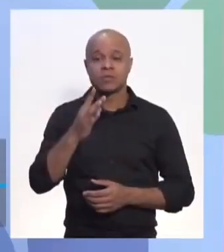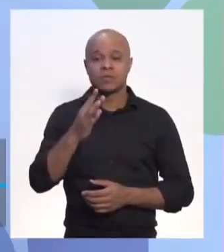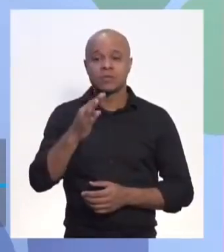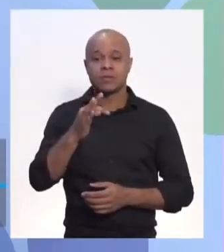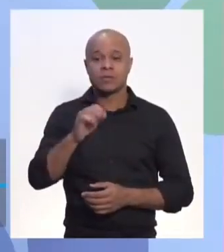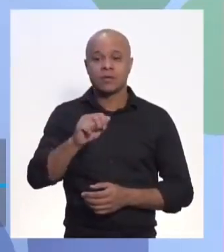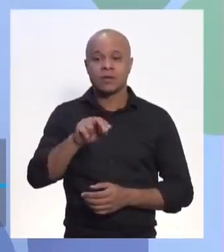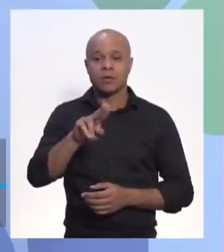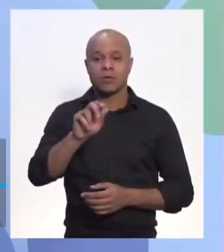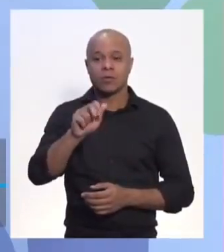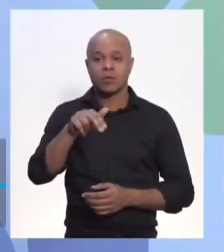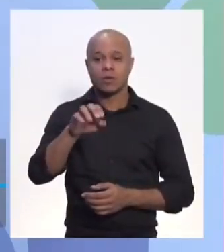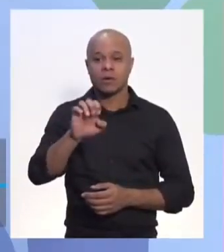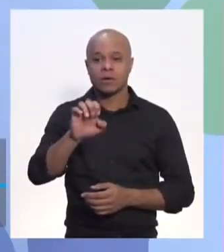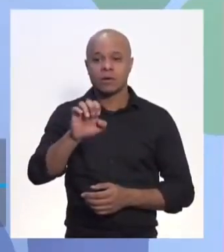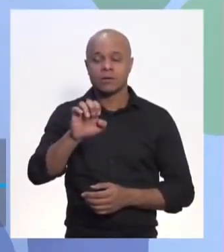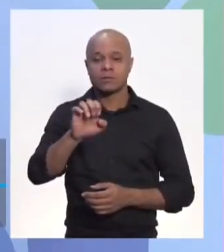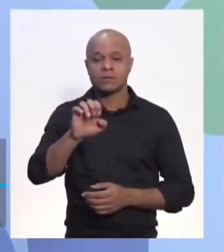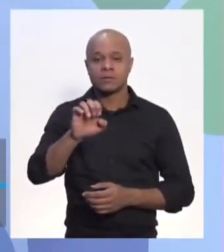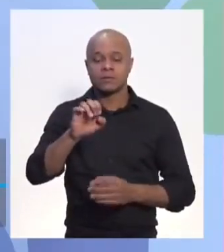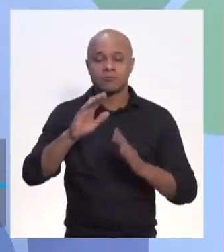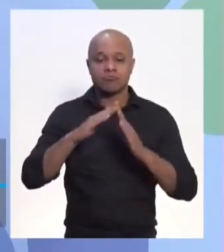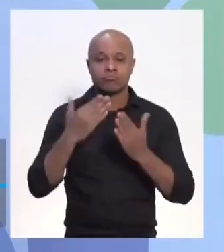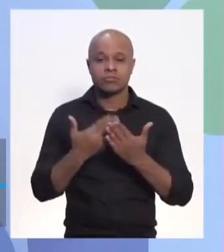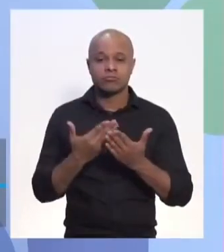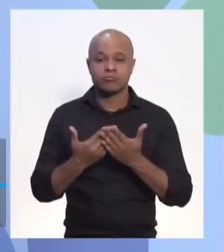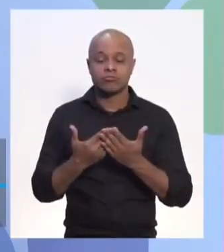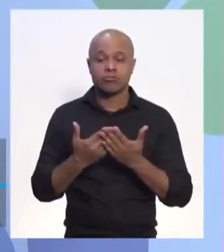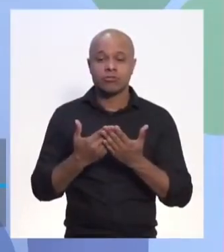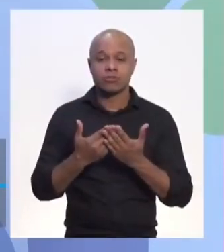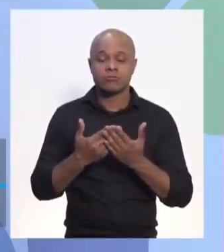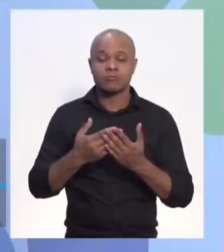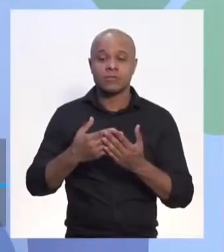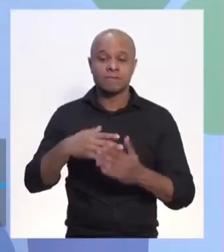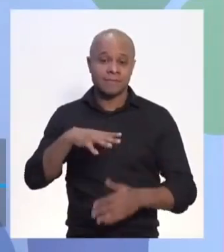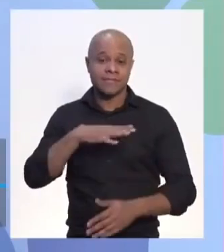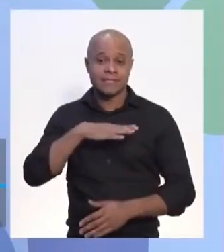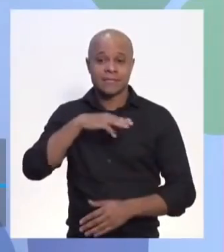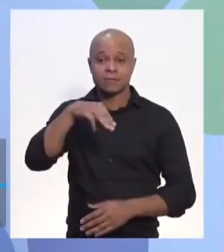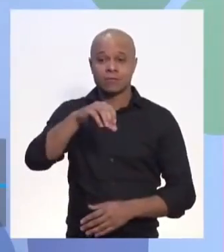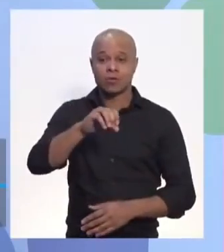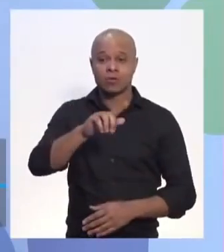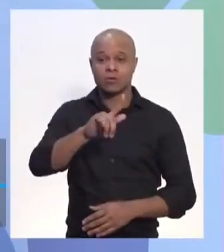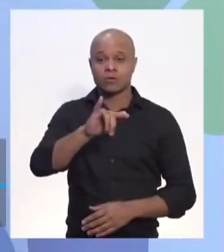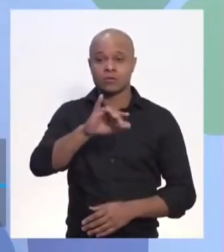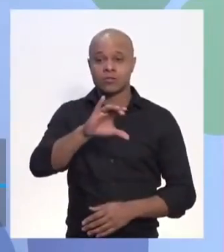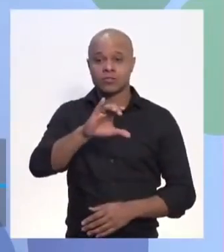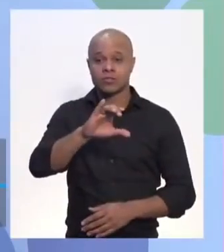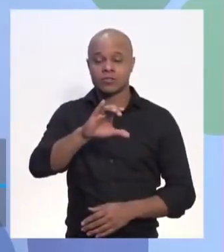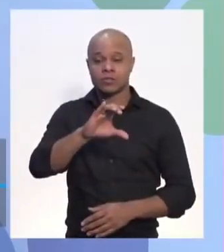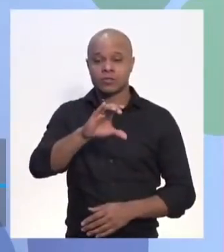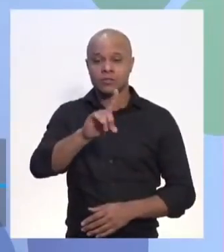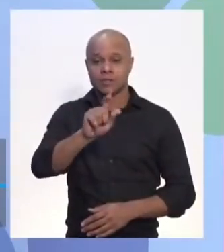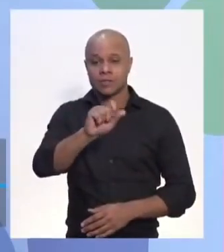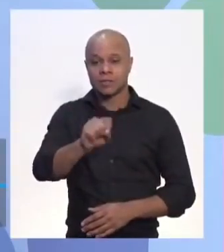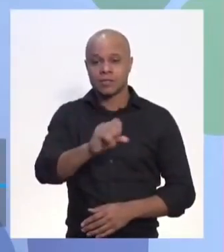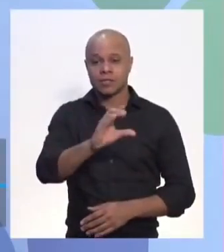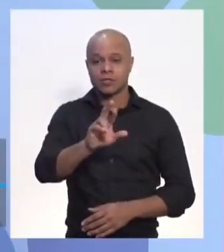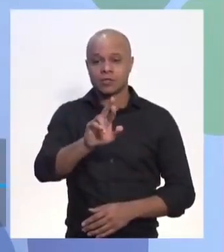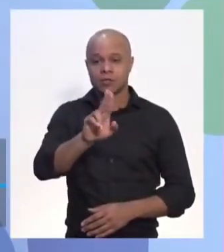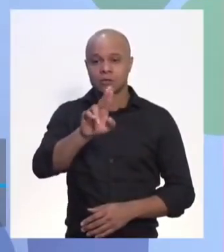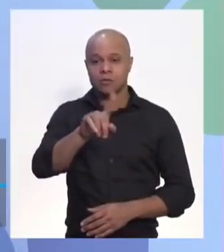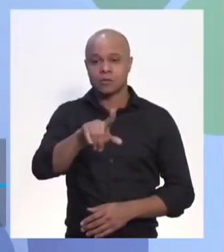é da Escola Firmino Ladeira, lá de Mogi das Cruzes. Obrigado, Tawane. Ó, a